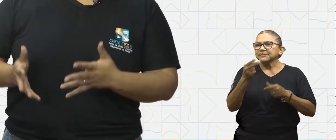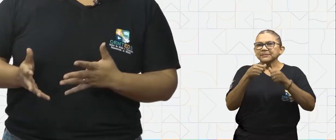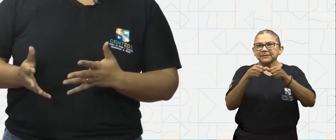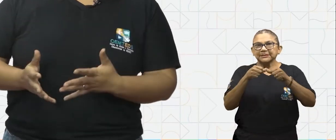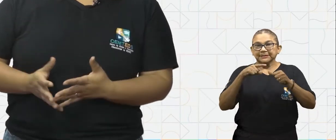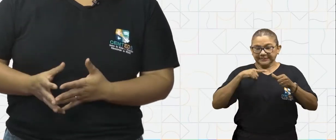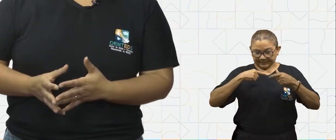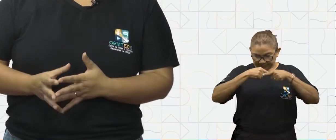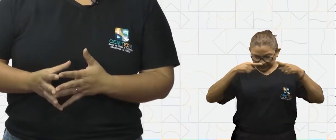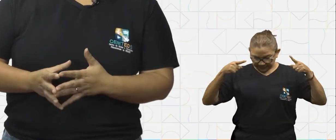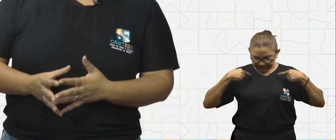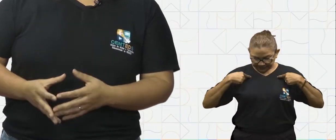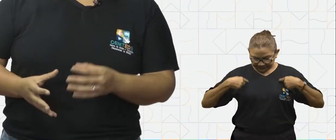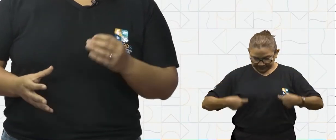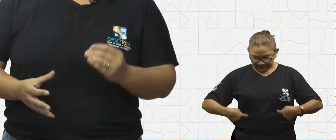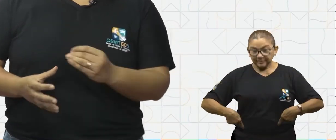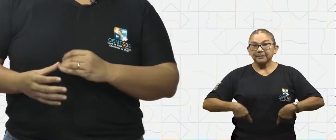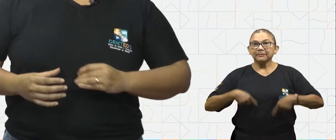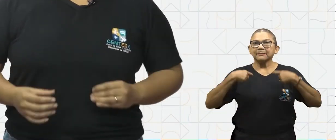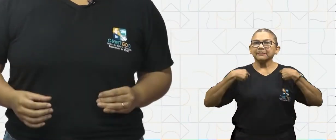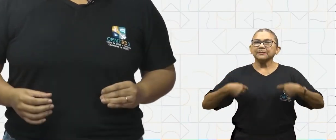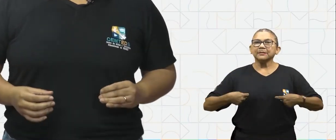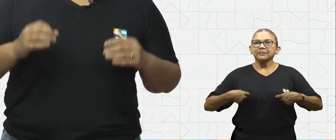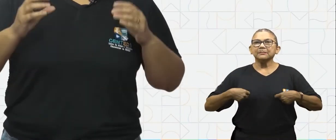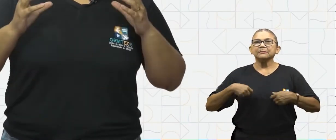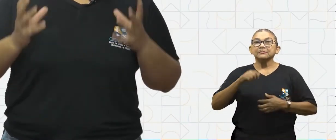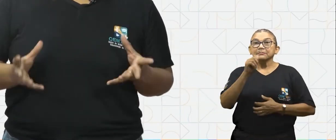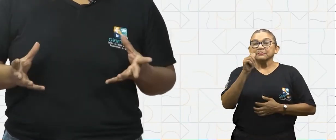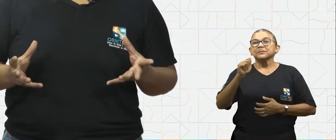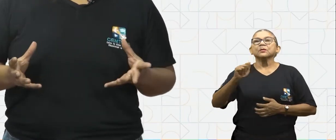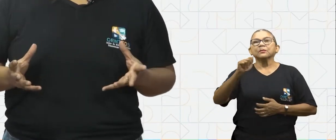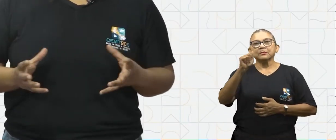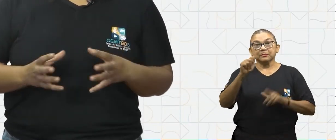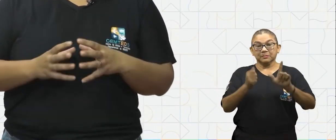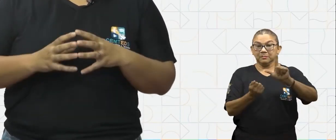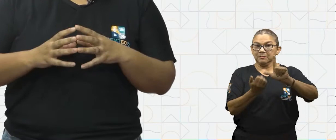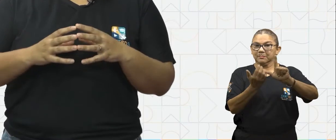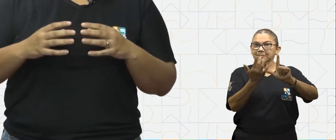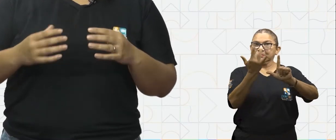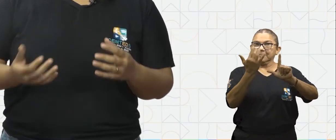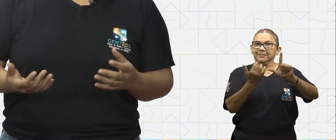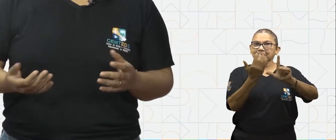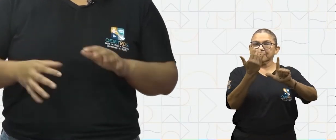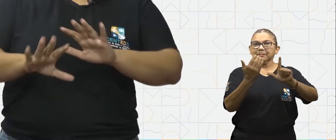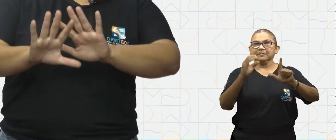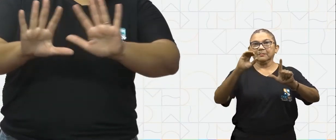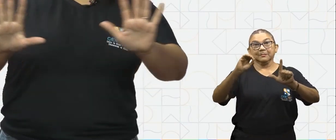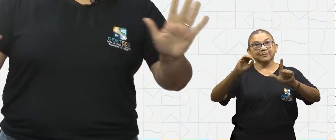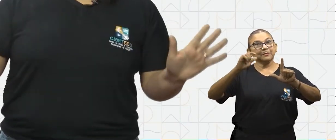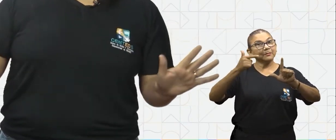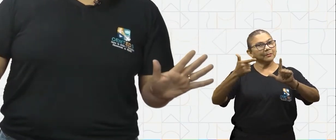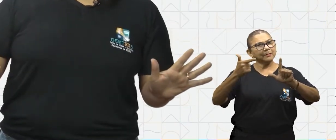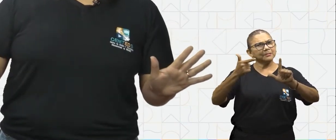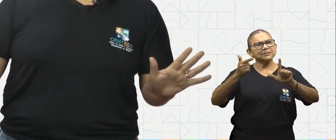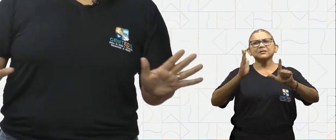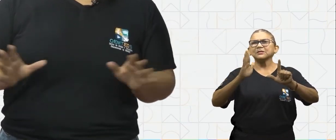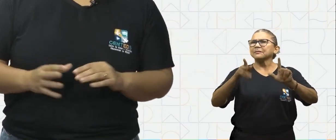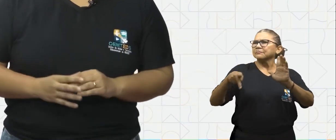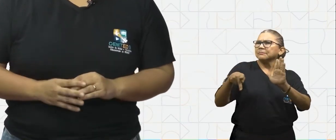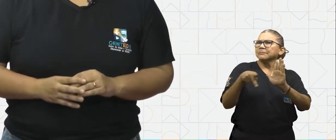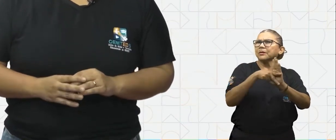o respiratório utiliza o gás oxigênio? O gás oxigênio é um dos componentes do ar